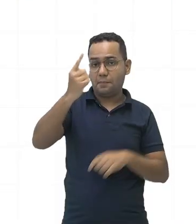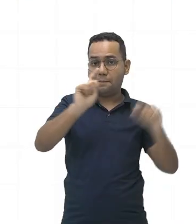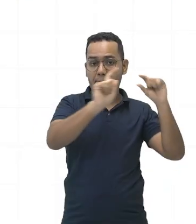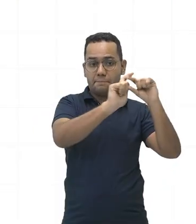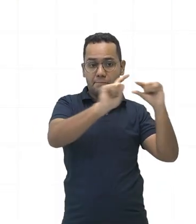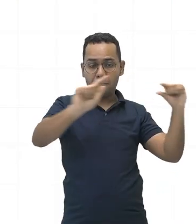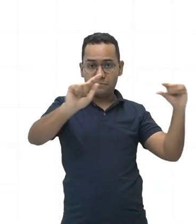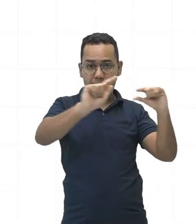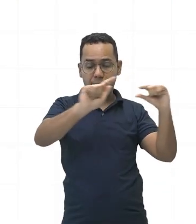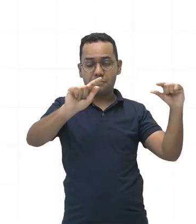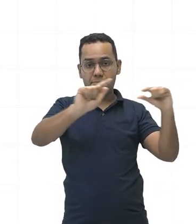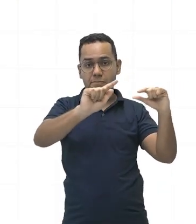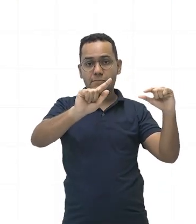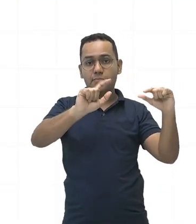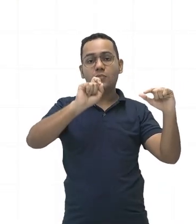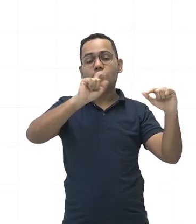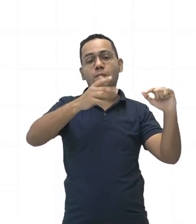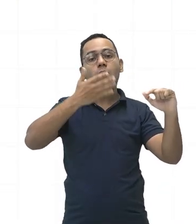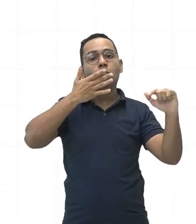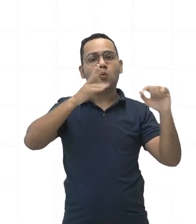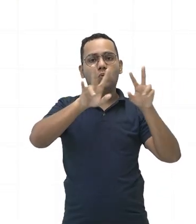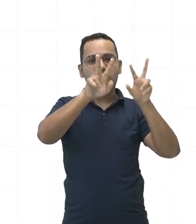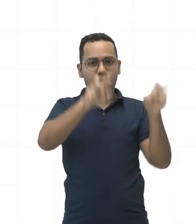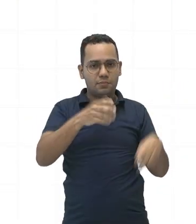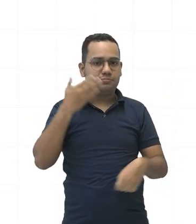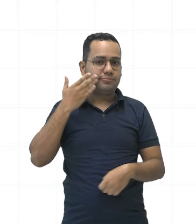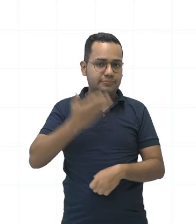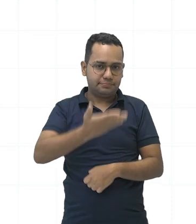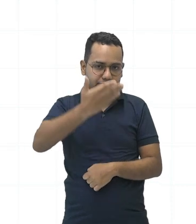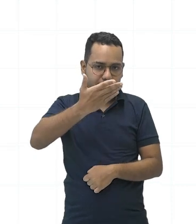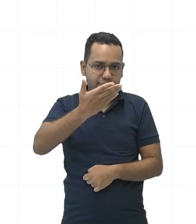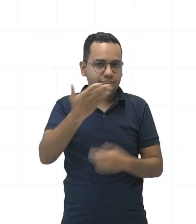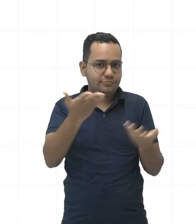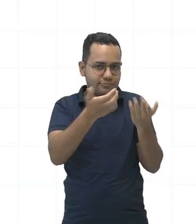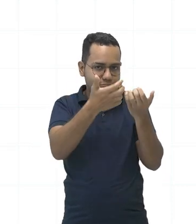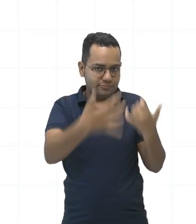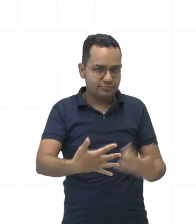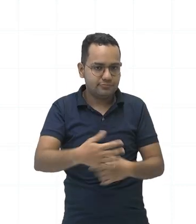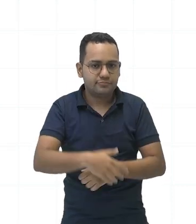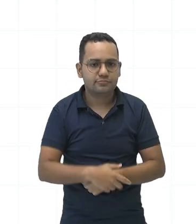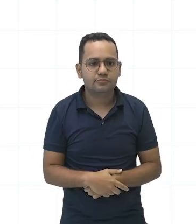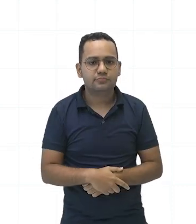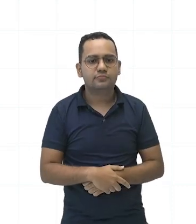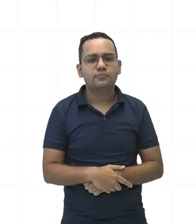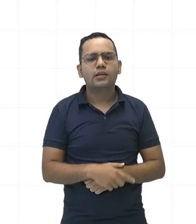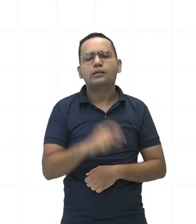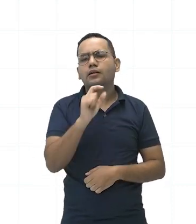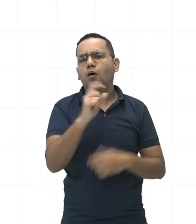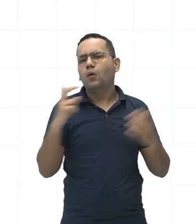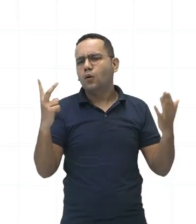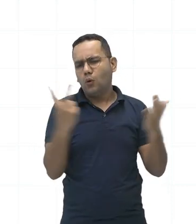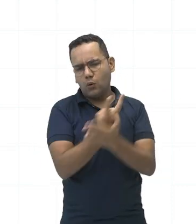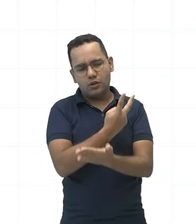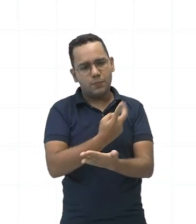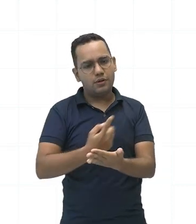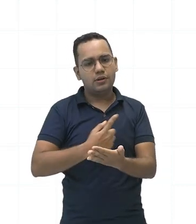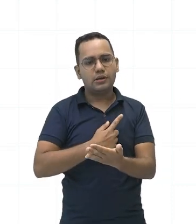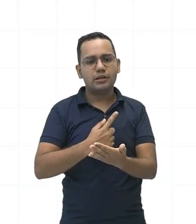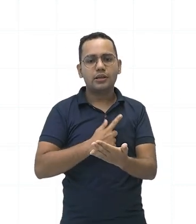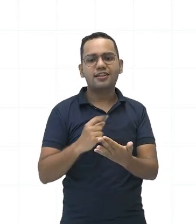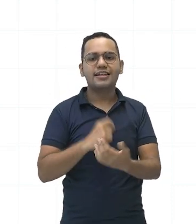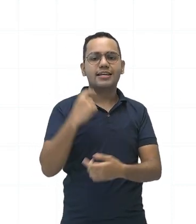lá? Muito bem. Um traumatismo de boca e dente são lesões traumáticas que envolvem